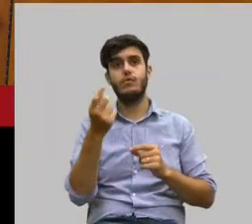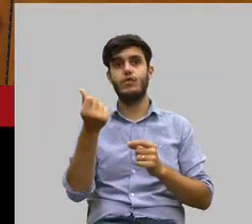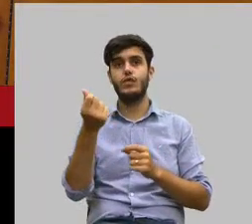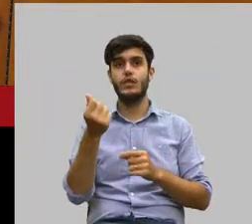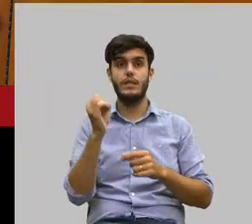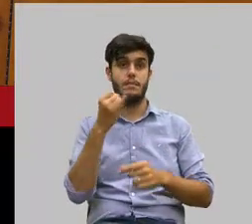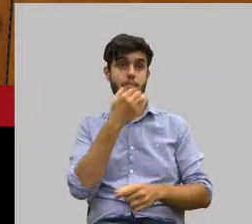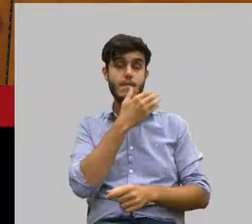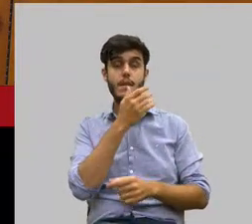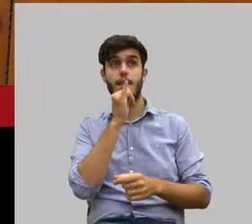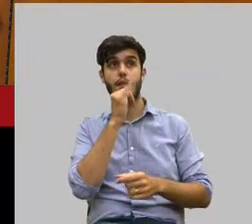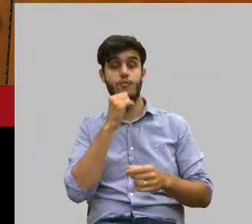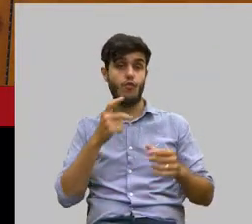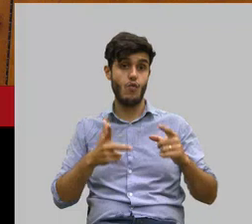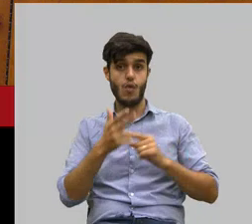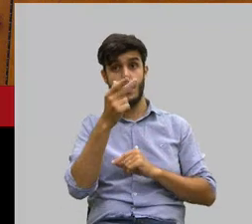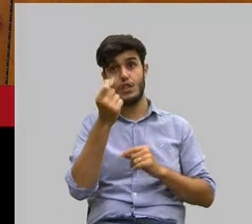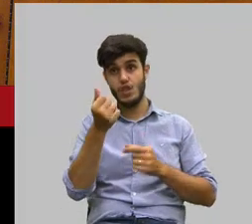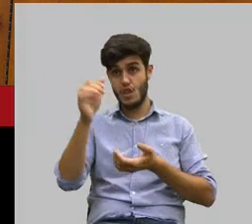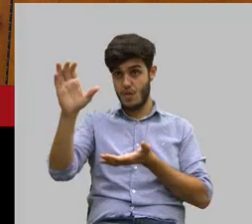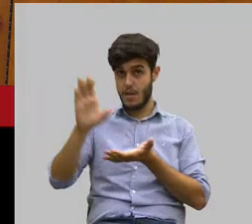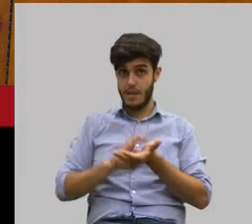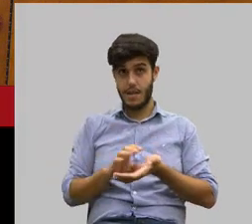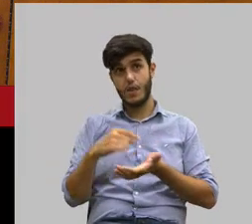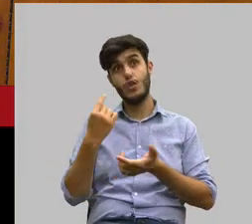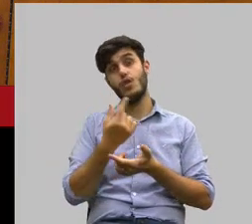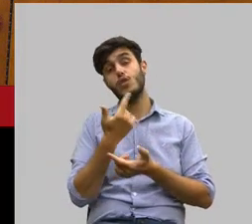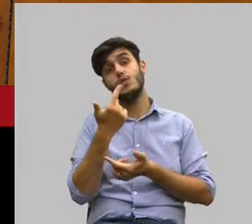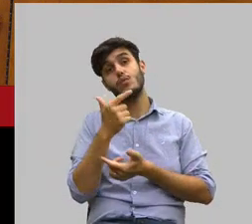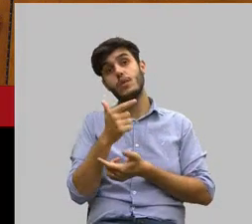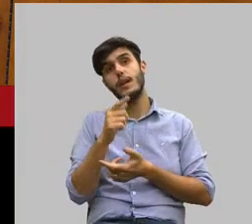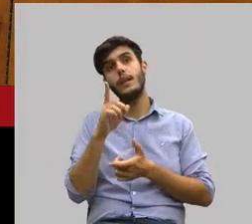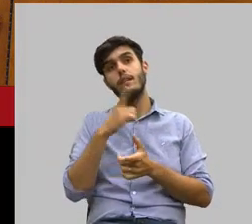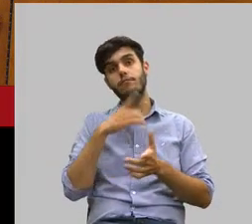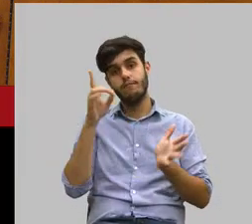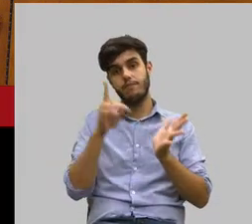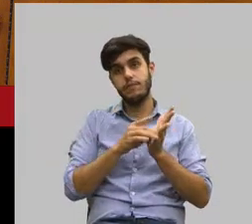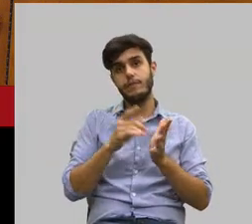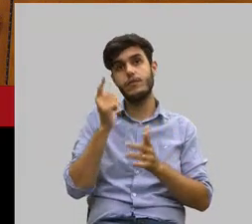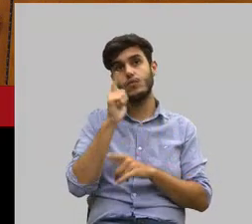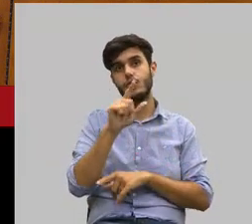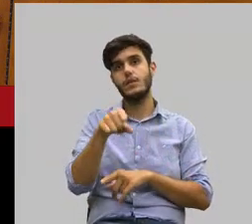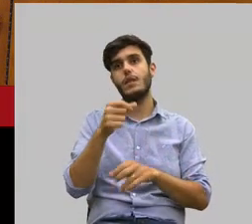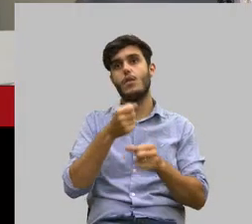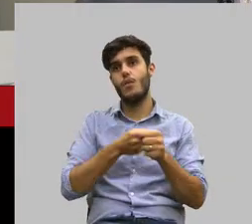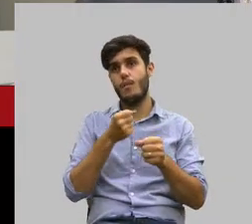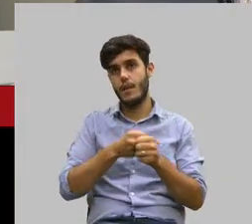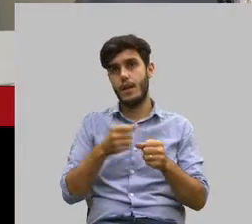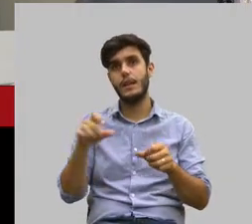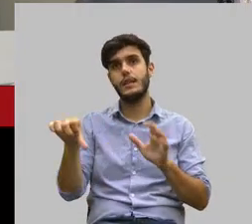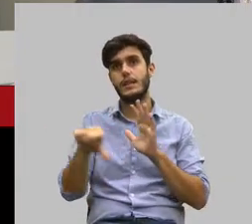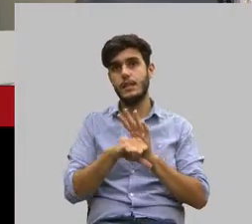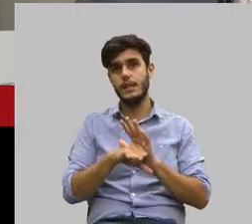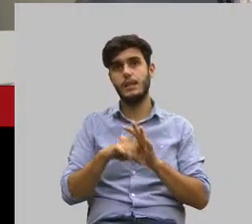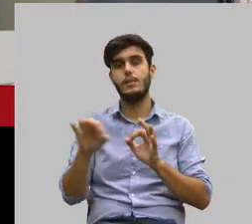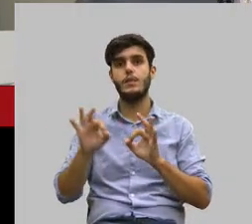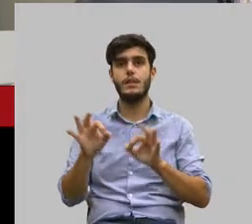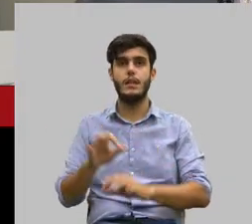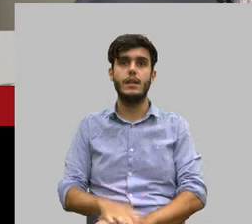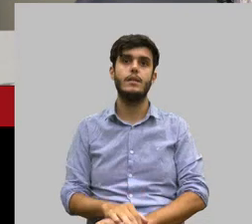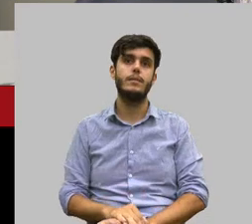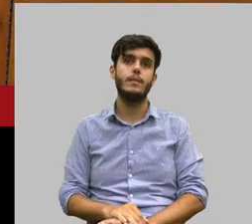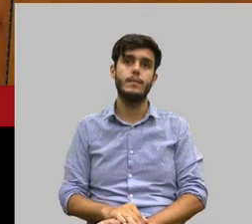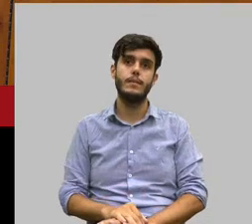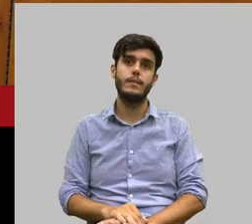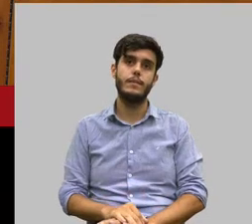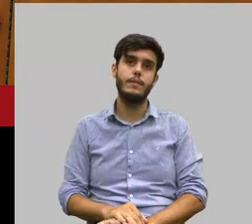o braço financeiro nós não temos eh uma efetividade no combate ao Crime Organizado